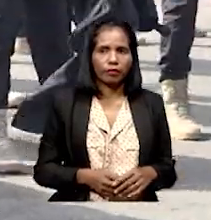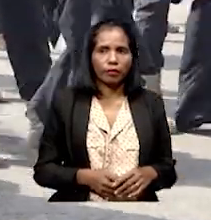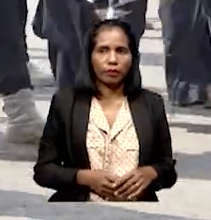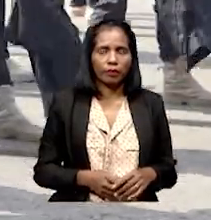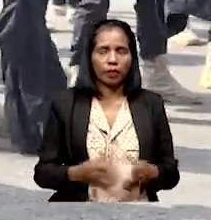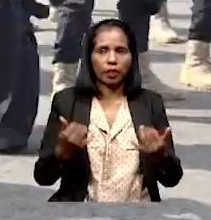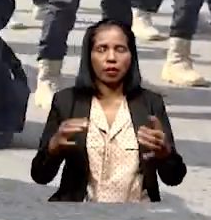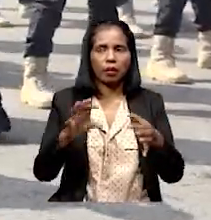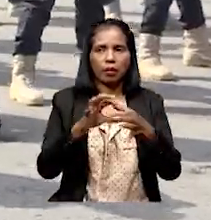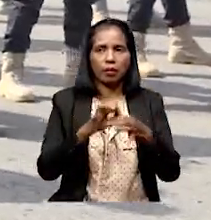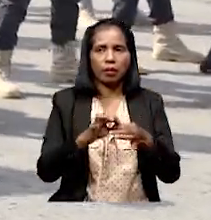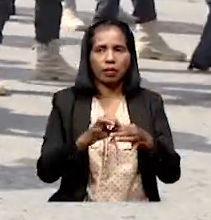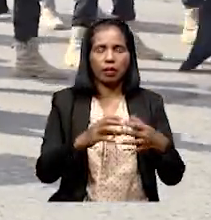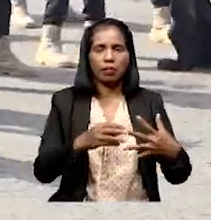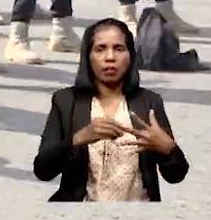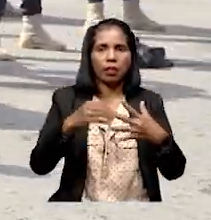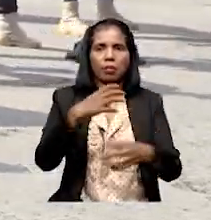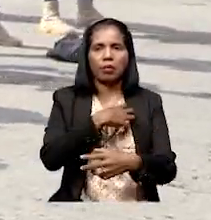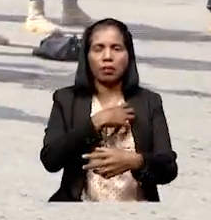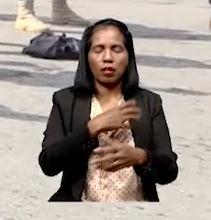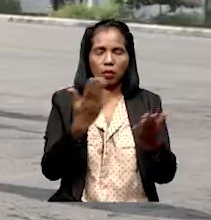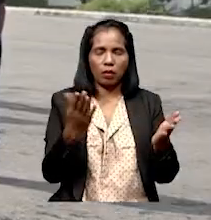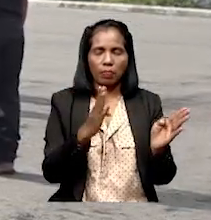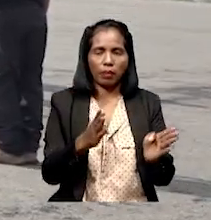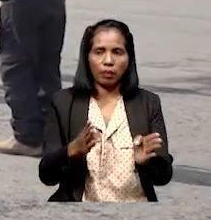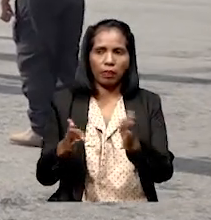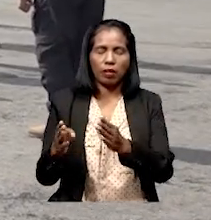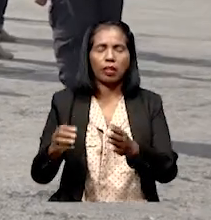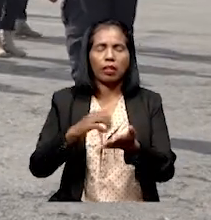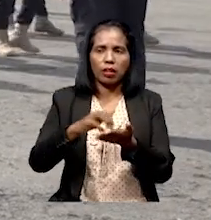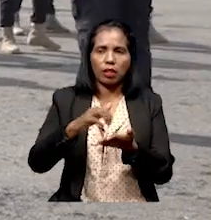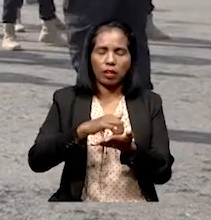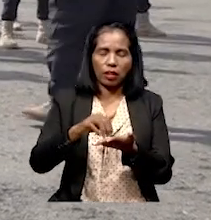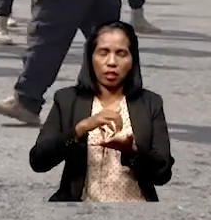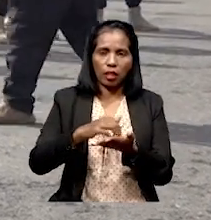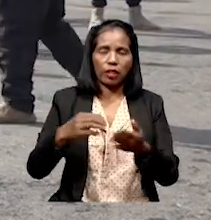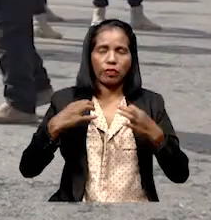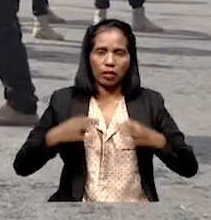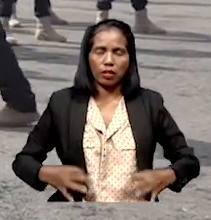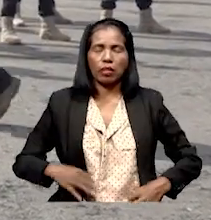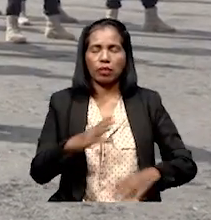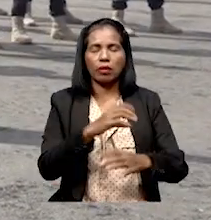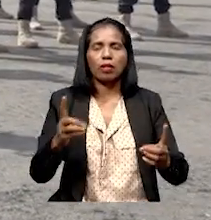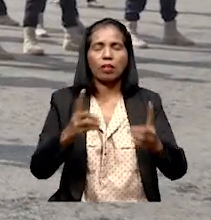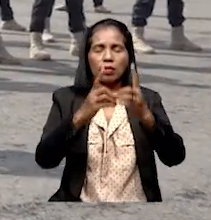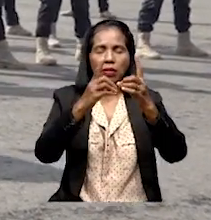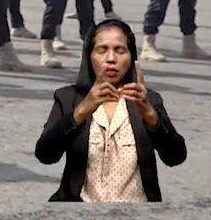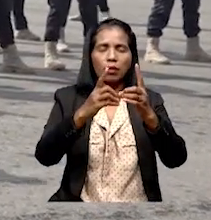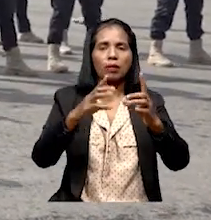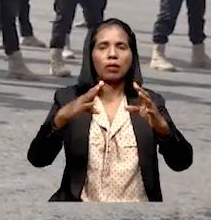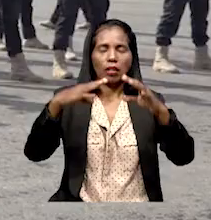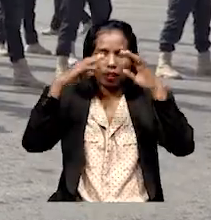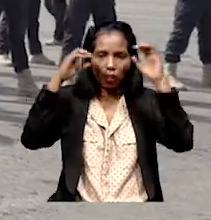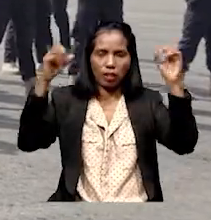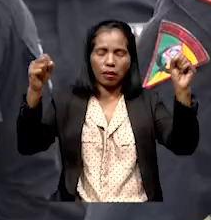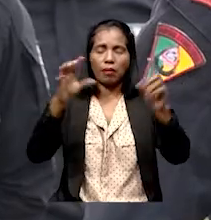Dedaung ne membro Unidade Especial Polícia hajo preparaan ho treino físico no aulas atu asuro eleição presidencial.